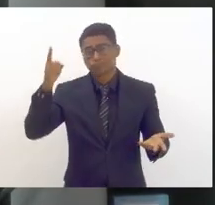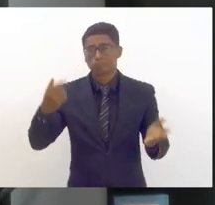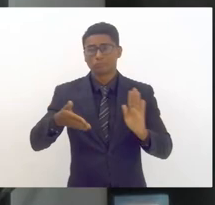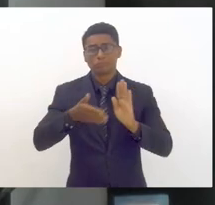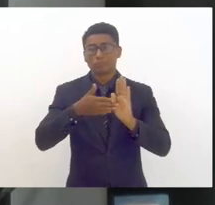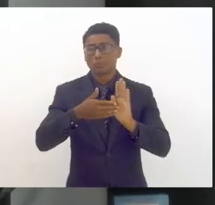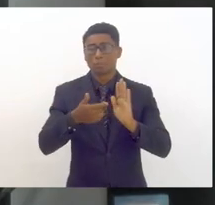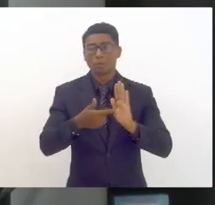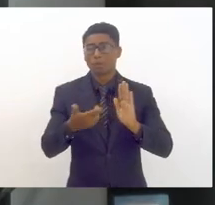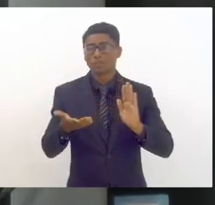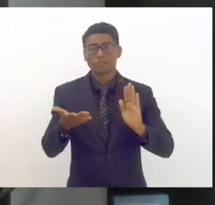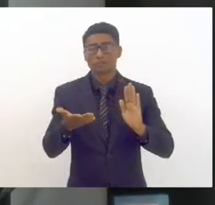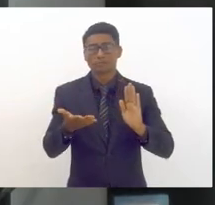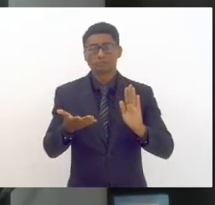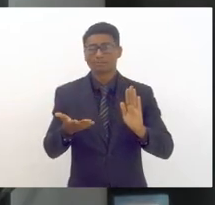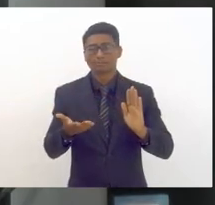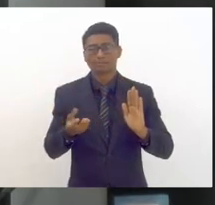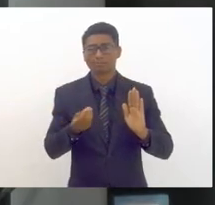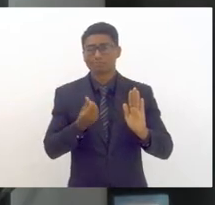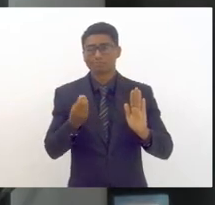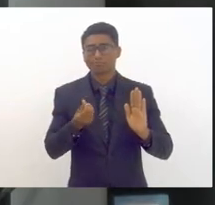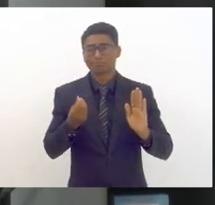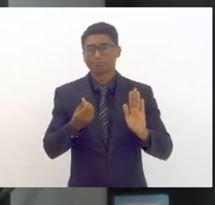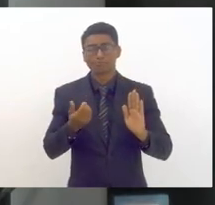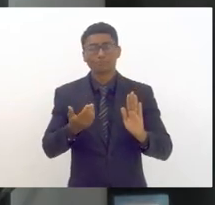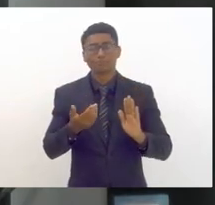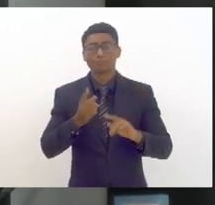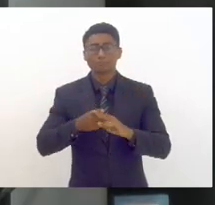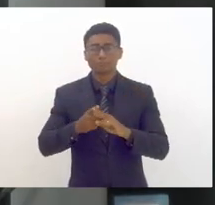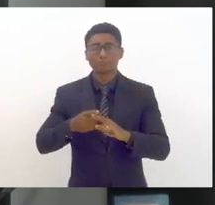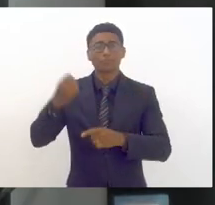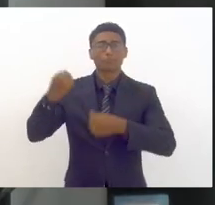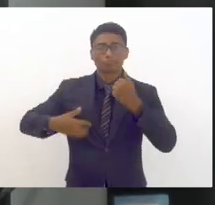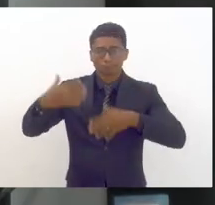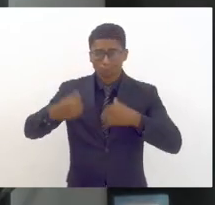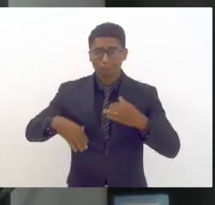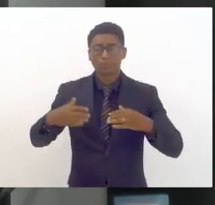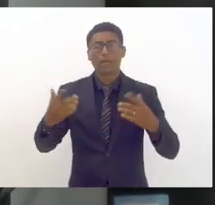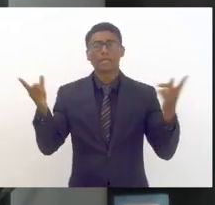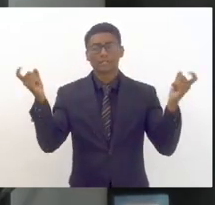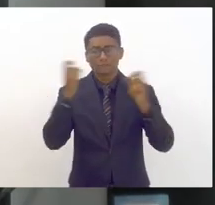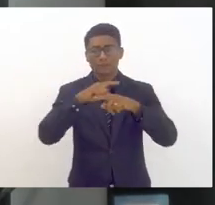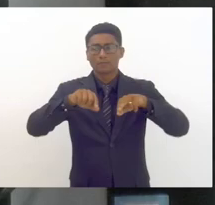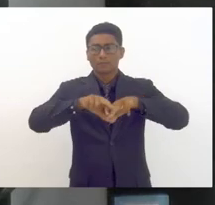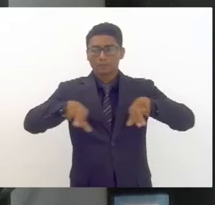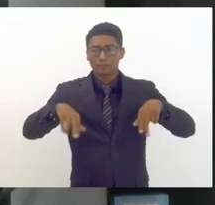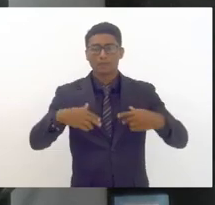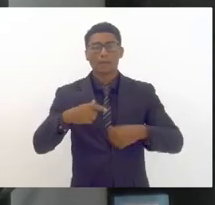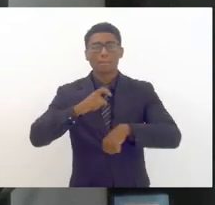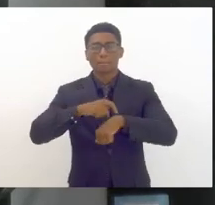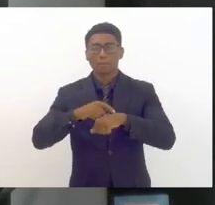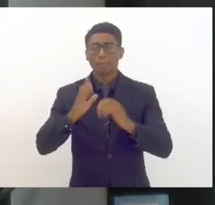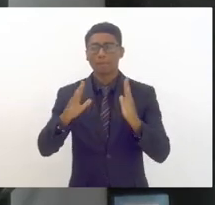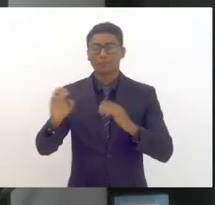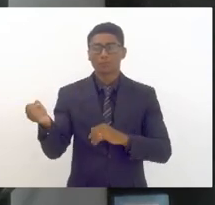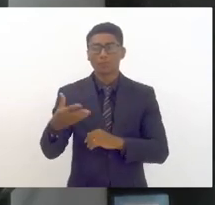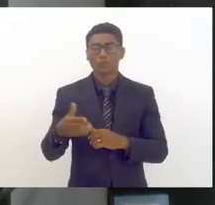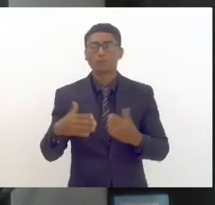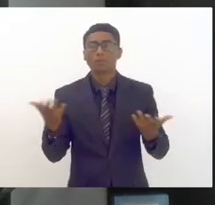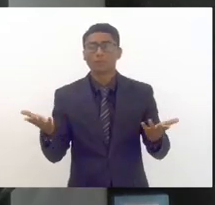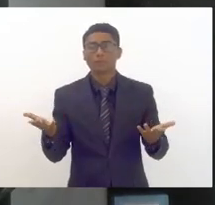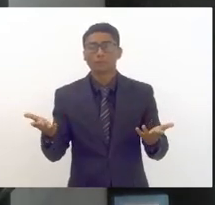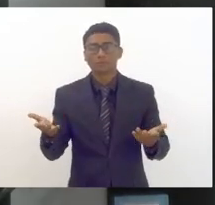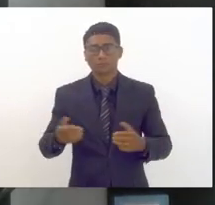proposta concreta, né? Quer dizer, a gente abriu, esclareceu as dificuldades, falou desse novo prazo, mas aqui